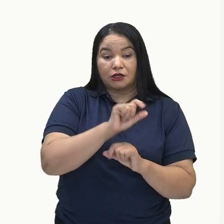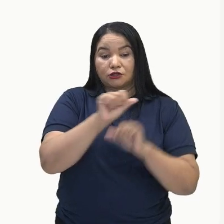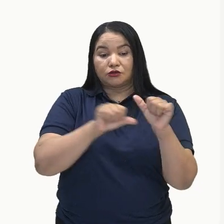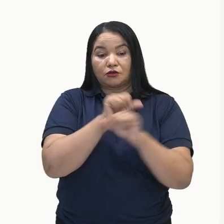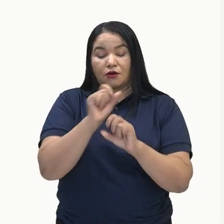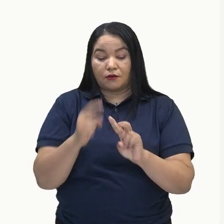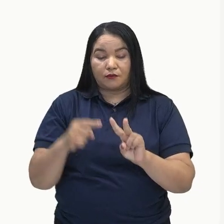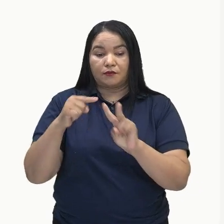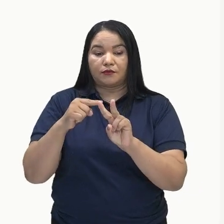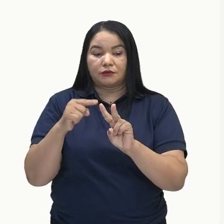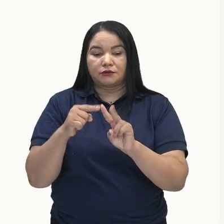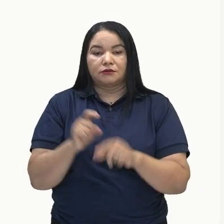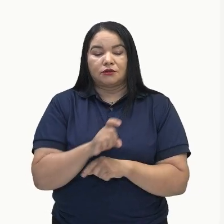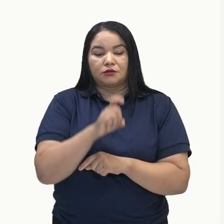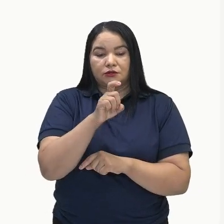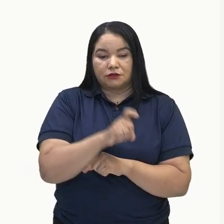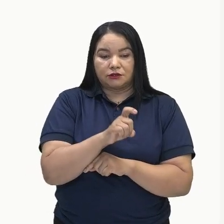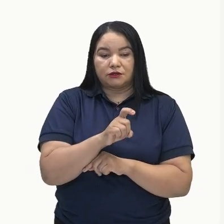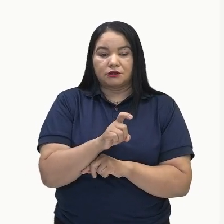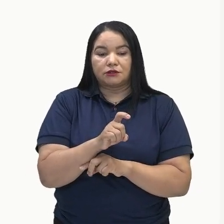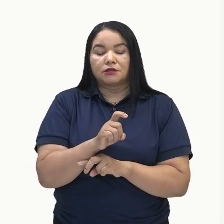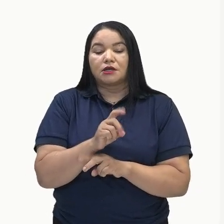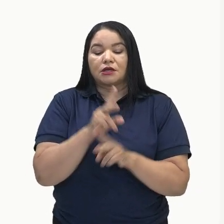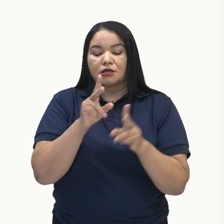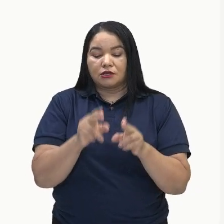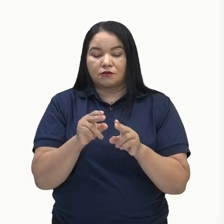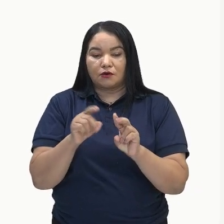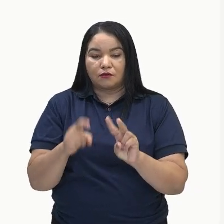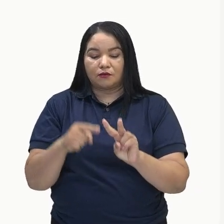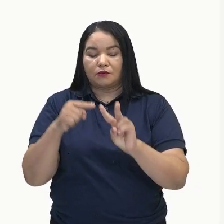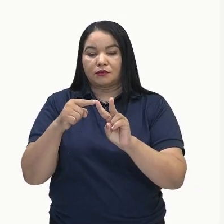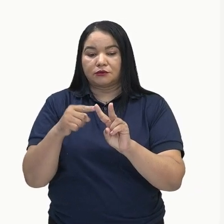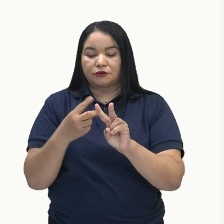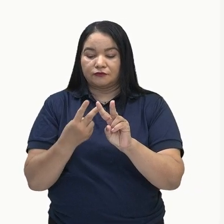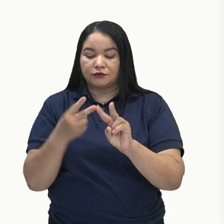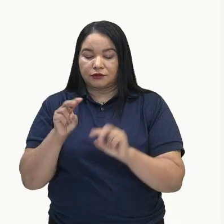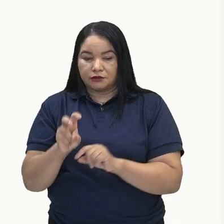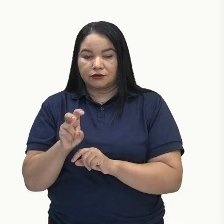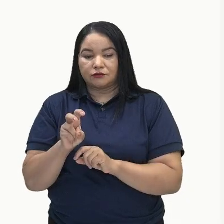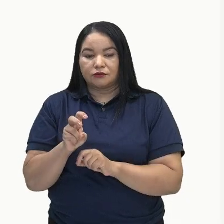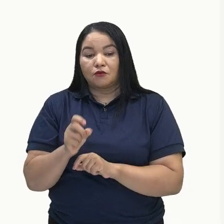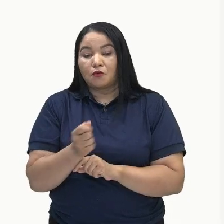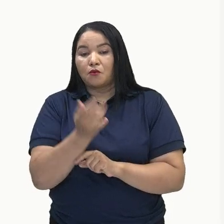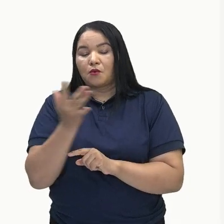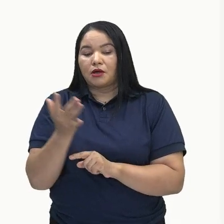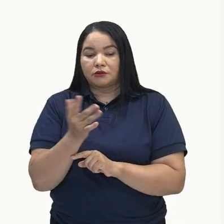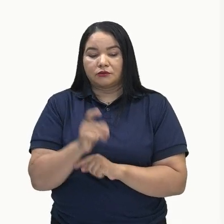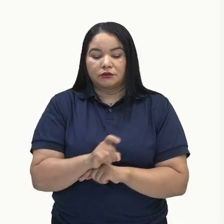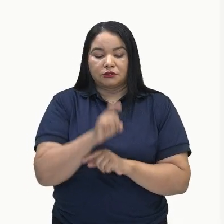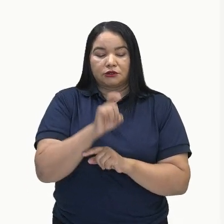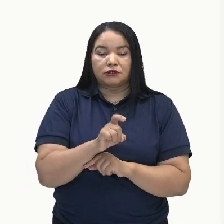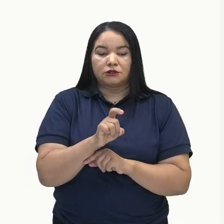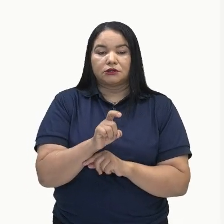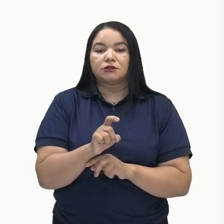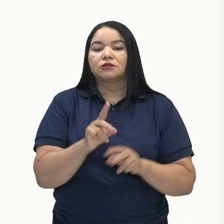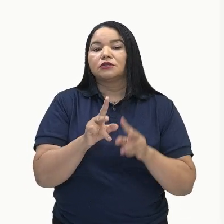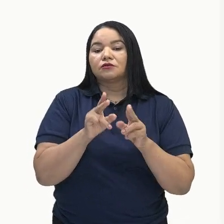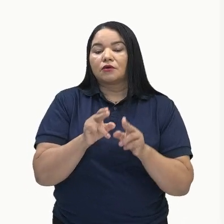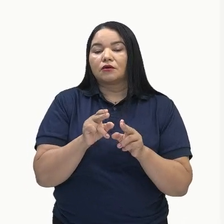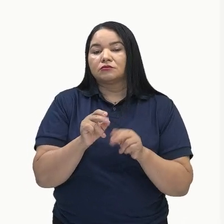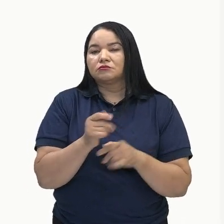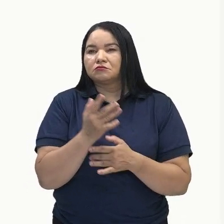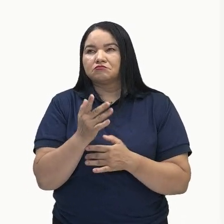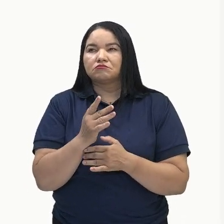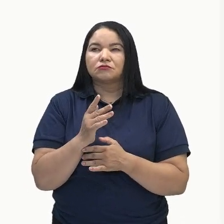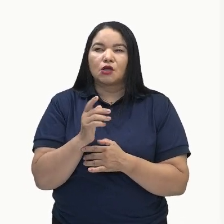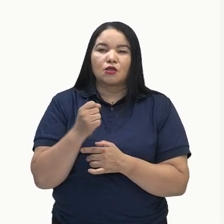Então, x igual a raiz quadrada de 25. Então, o nosso x vai ser igual a raiz quadrada de 25. É só a gente pensar, né? Qual é o